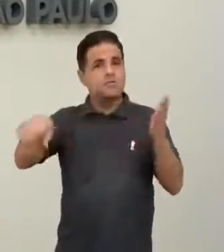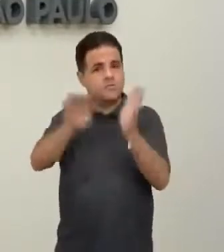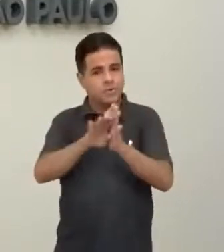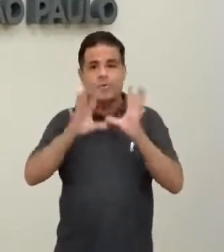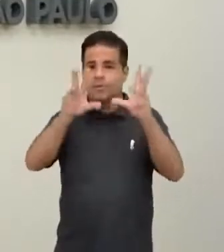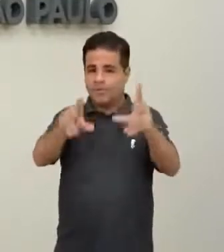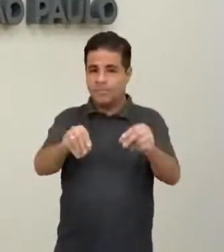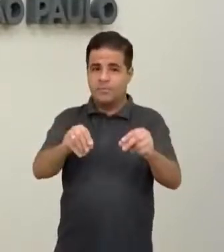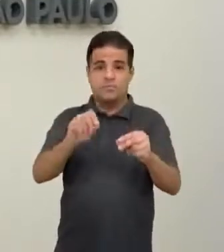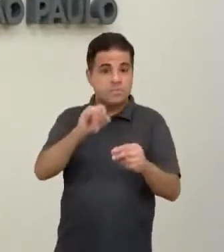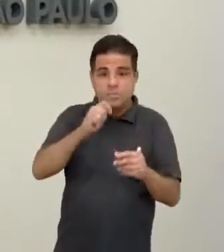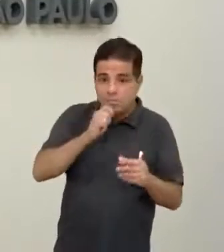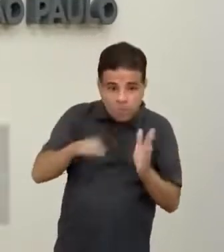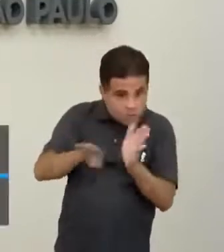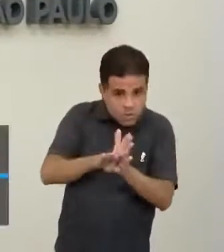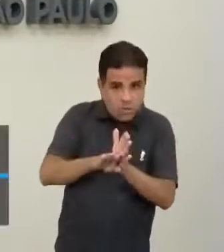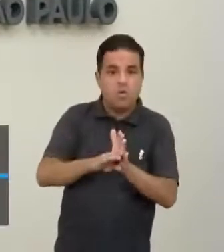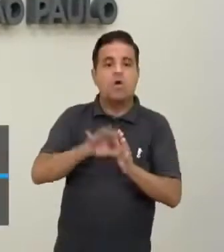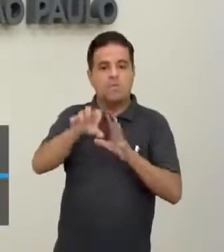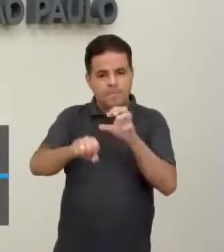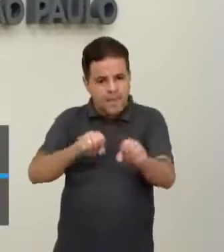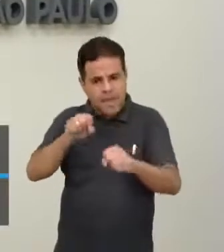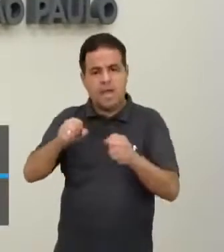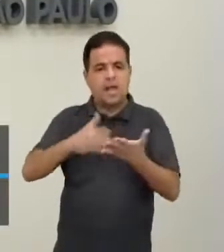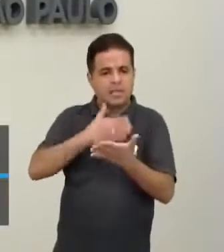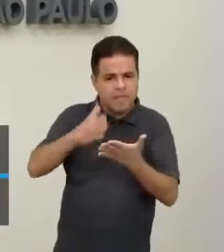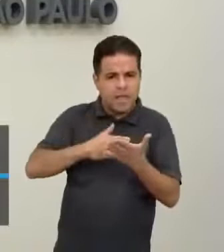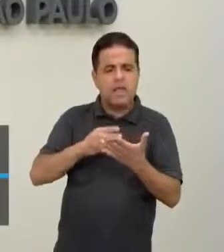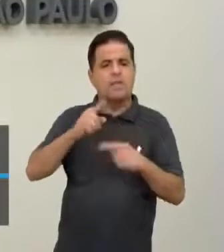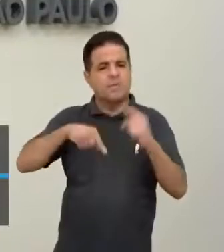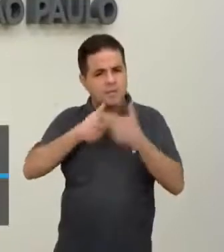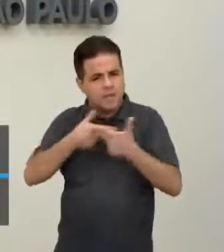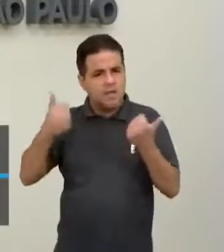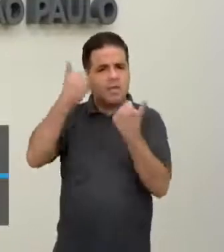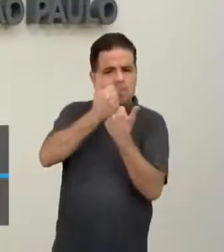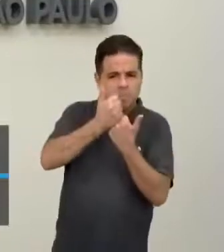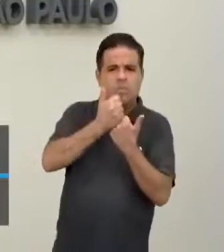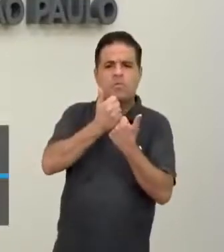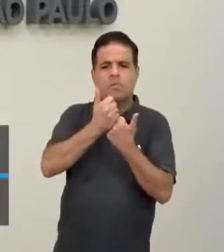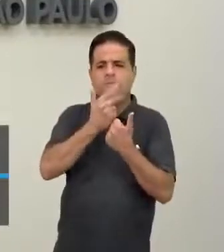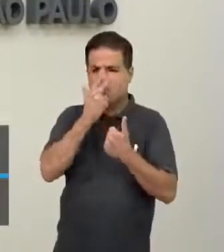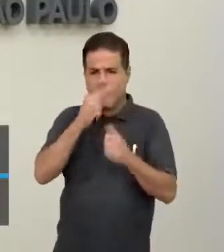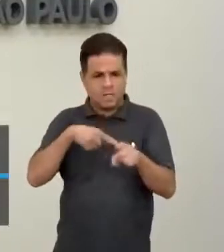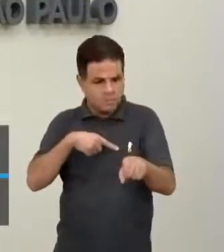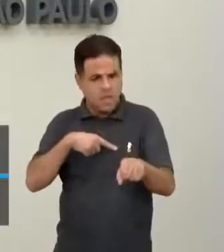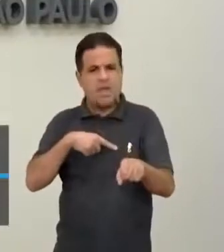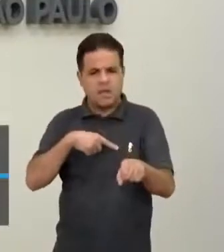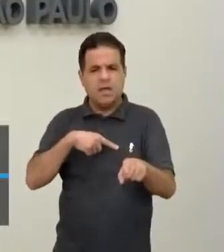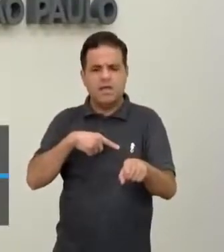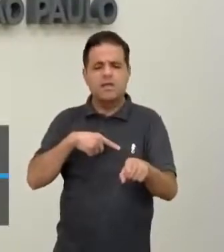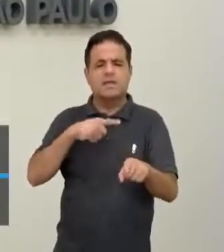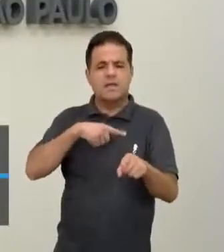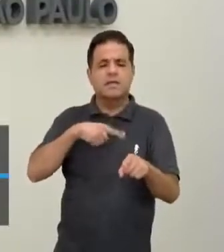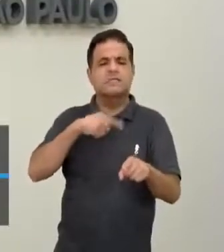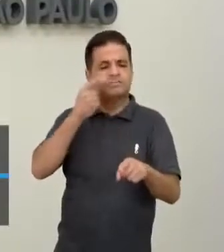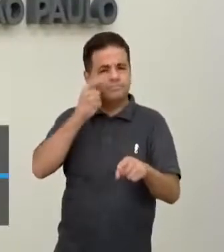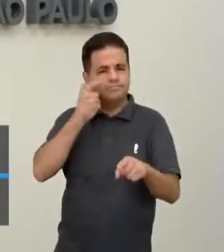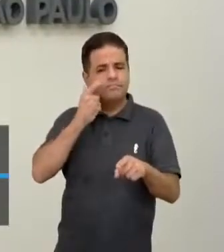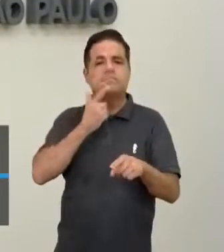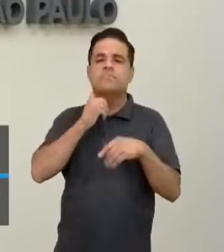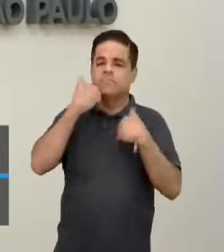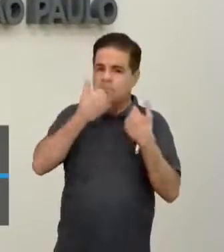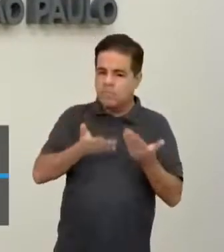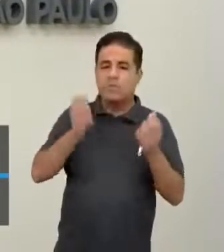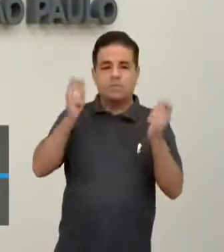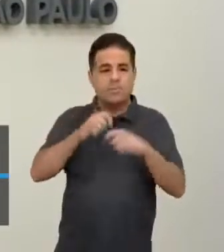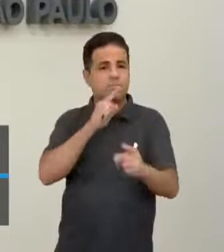não chegou, corre lá no site da IFAP, materiais de apoio. Materiais de apoio não, acho que é o Aprender Sempre, né? Aprender de apoio sempre. Aprender Sempre. Isso,